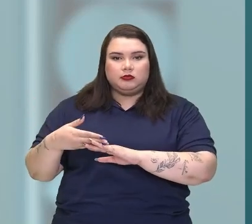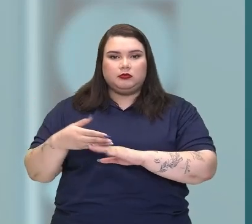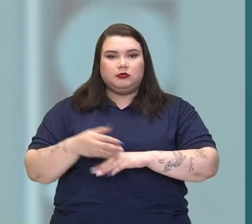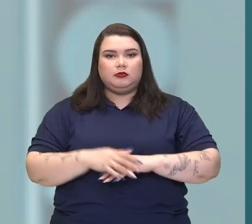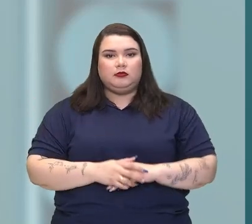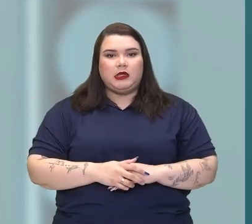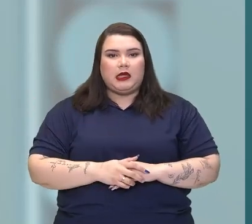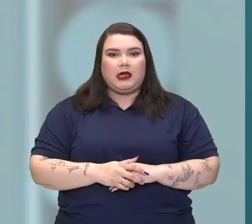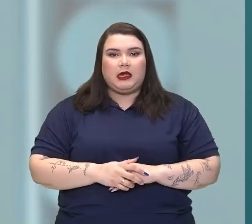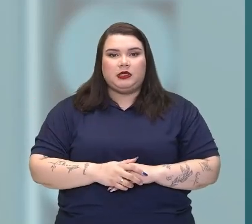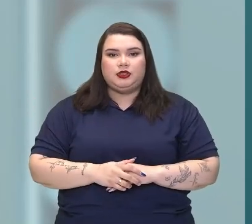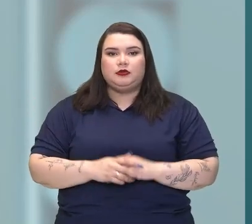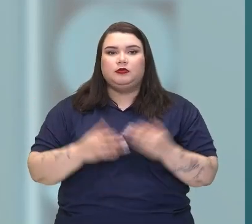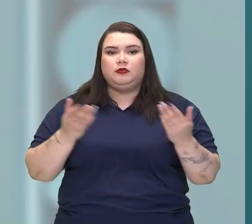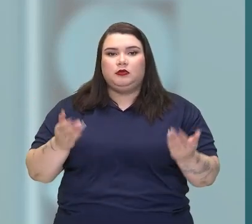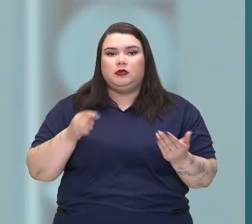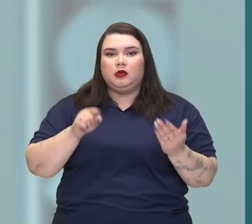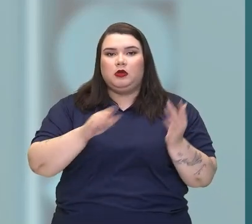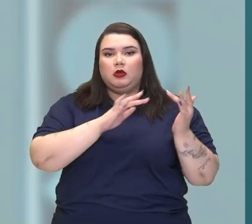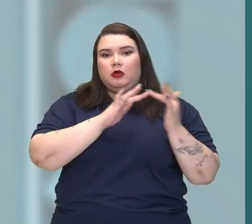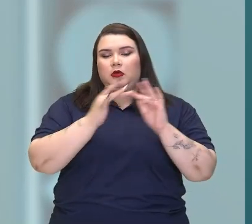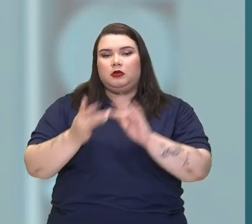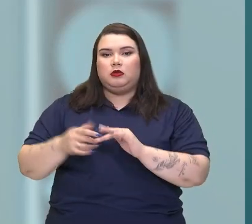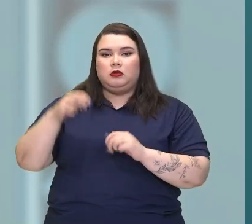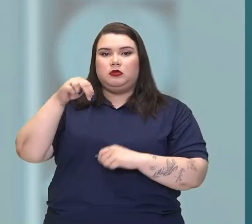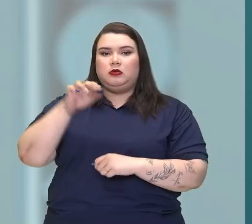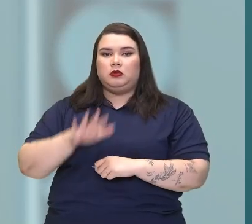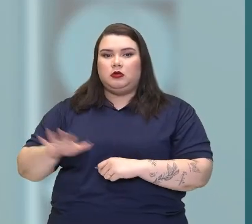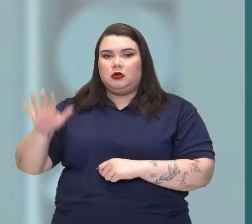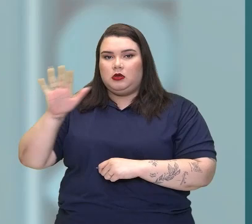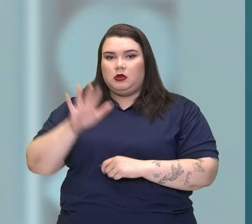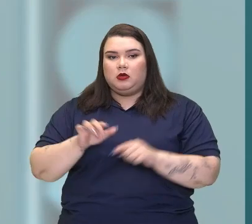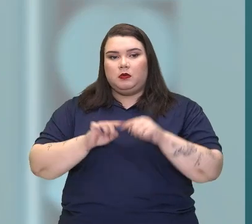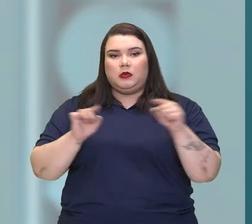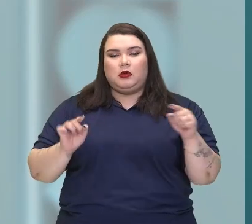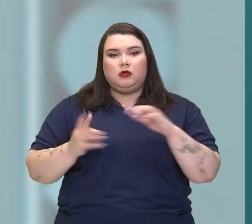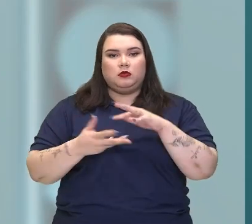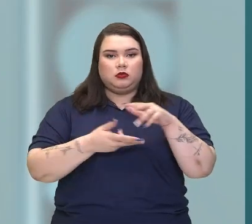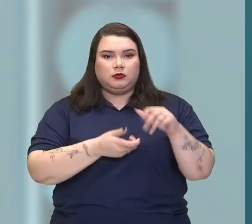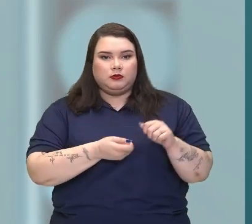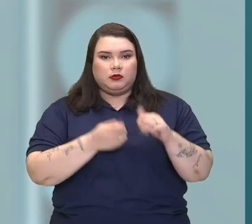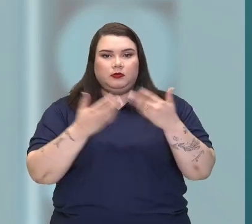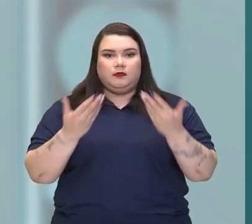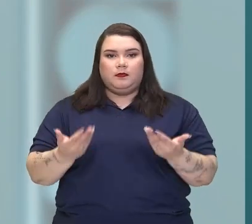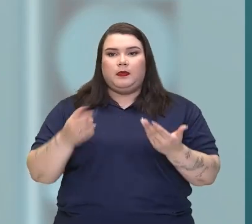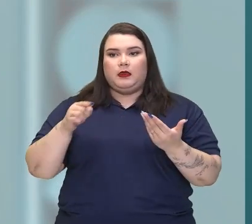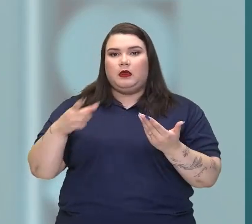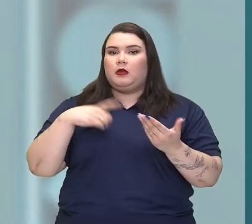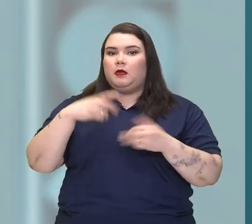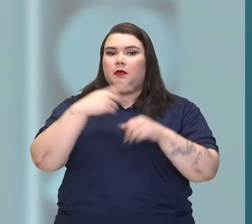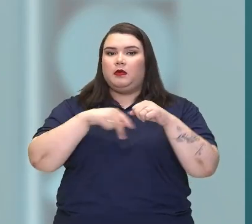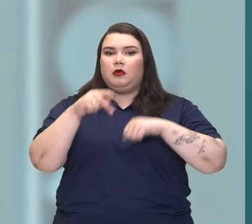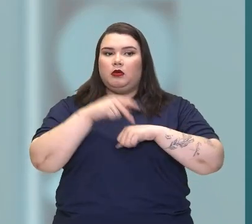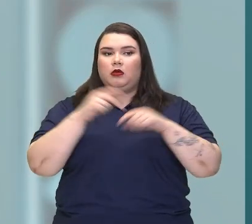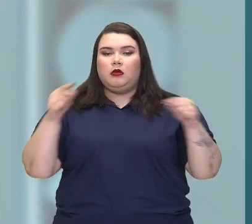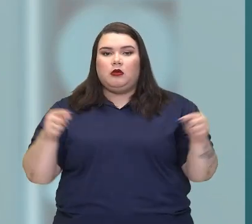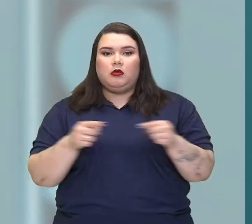da preservação é muito forte, não só no contexto nacional, mas no contexto mundial. Muitos países, supostamente,